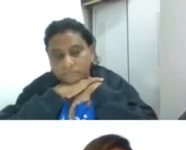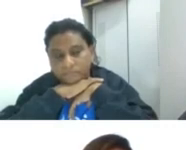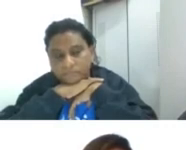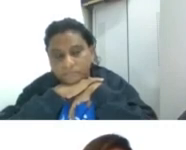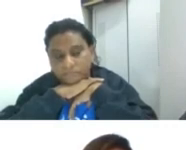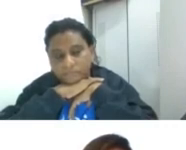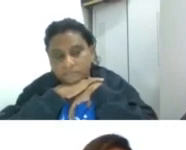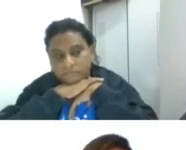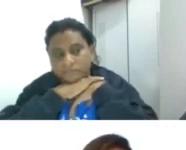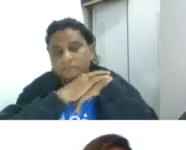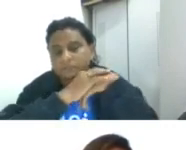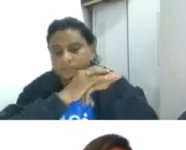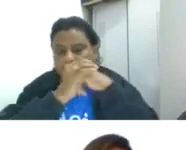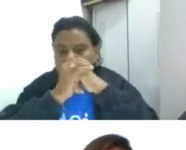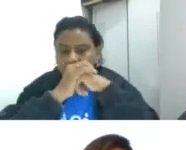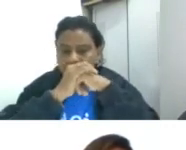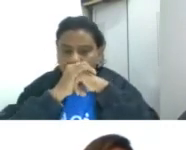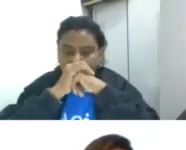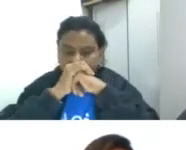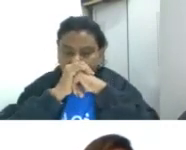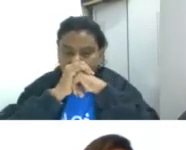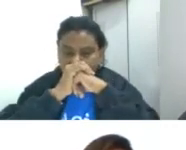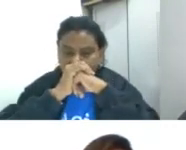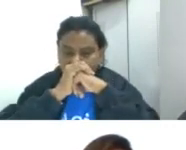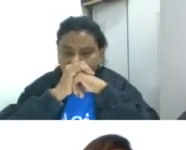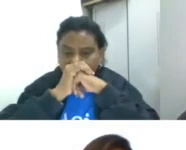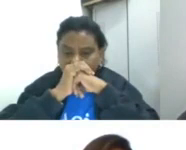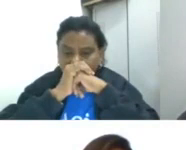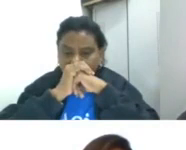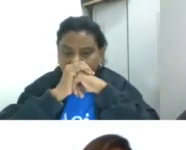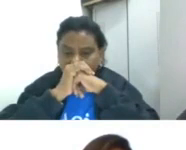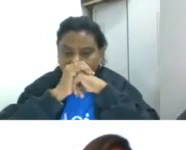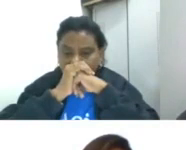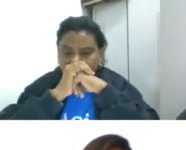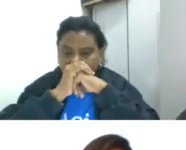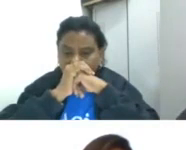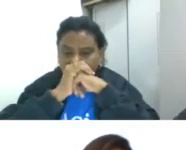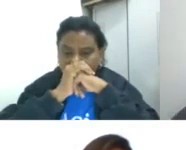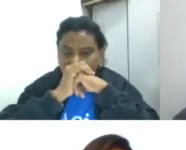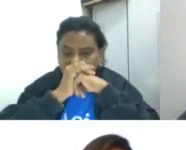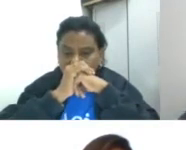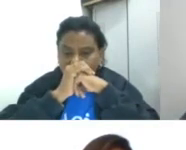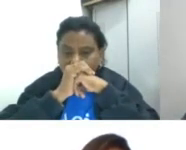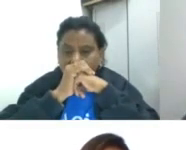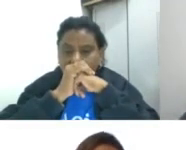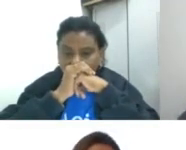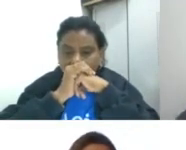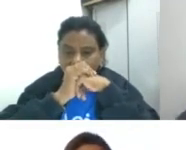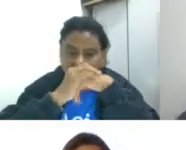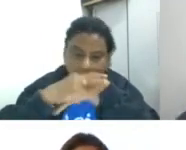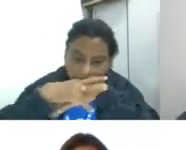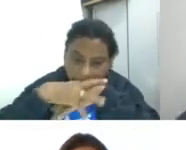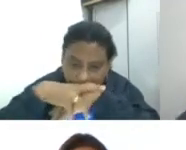clínica a cada exame que foi realizado dependendo desses resultados a gente vai gerando para essa criança uma pontuação e no final a gente fecha o